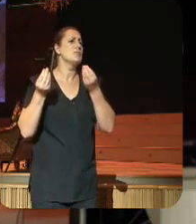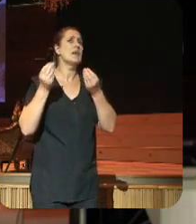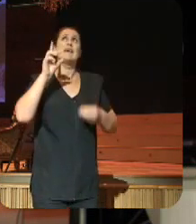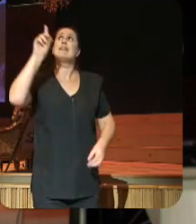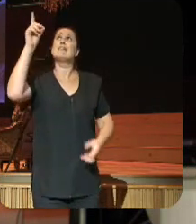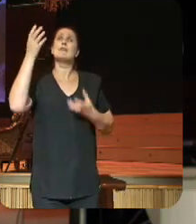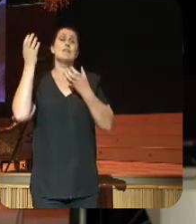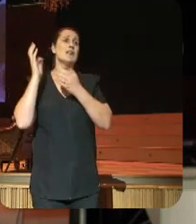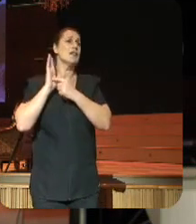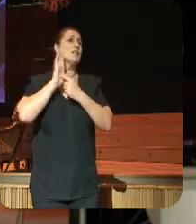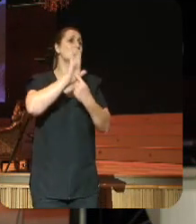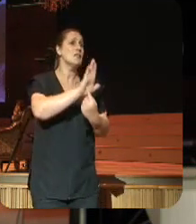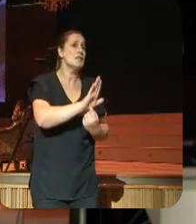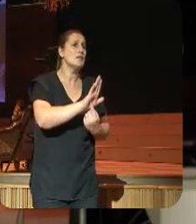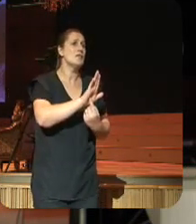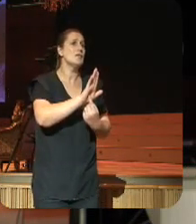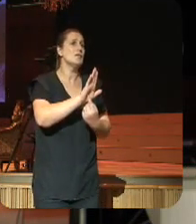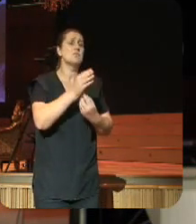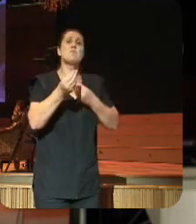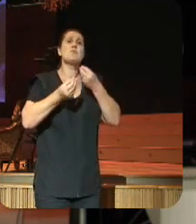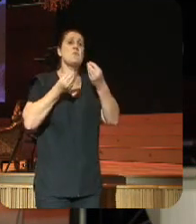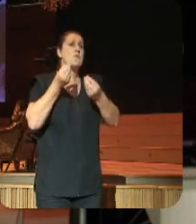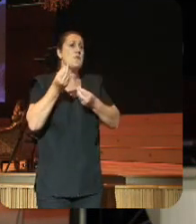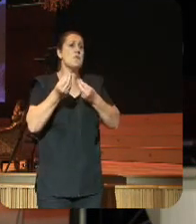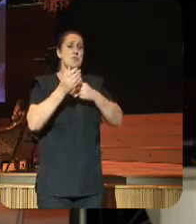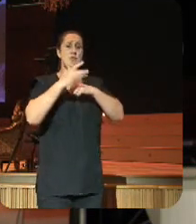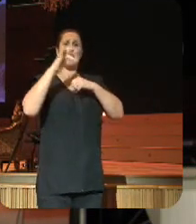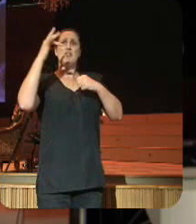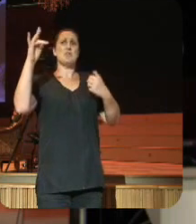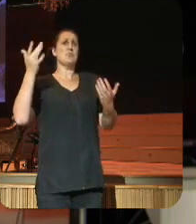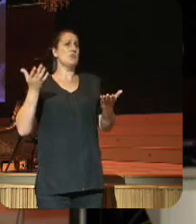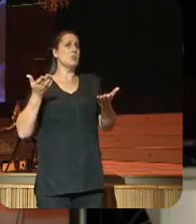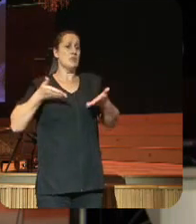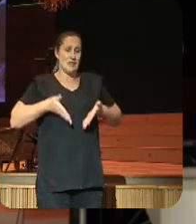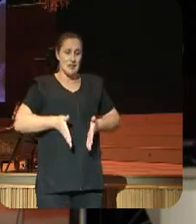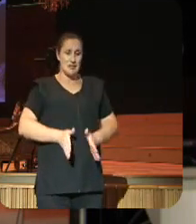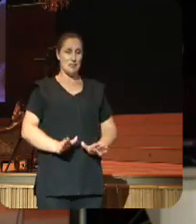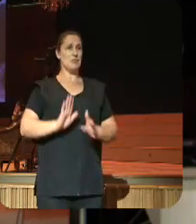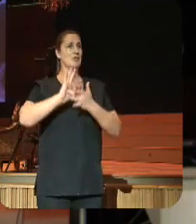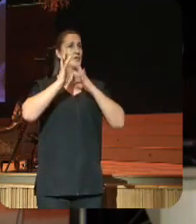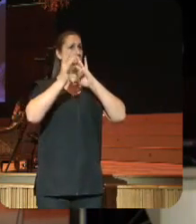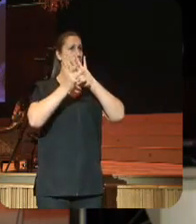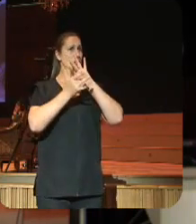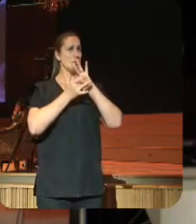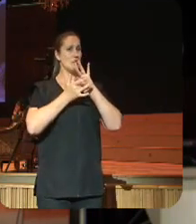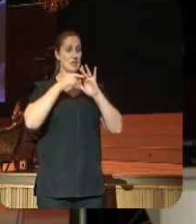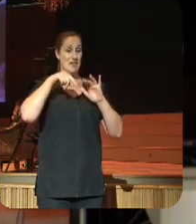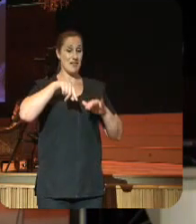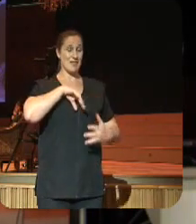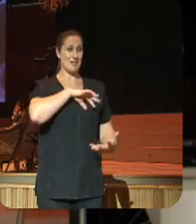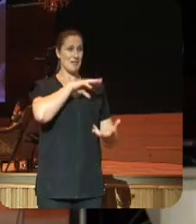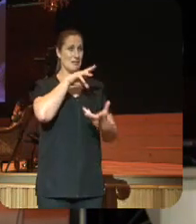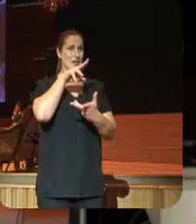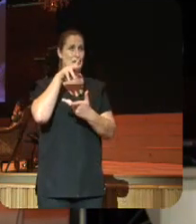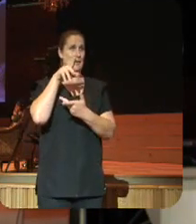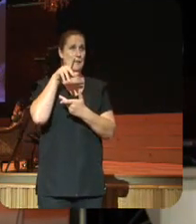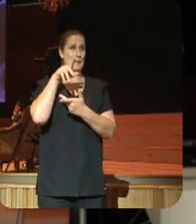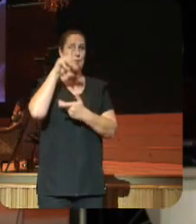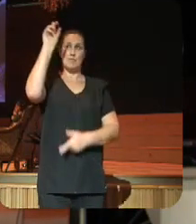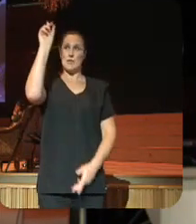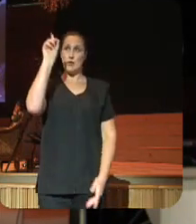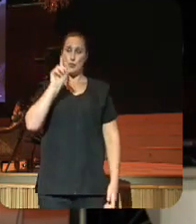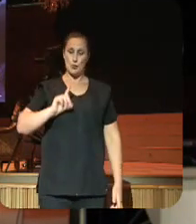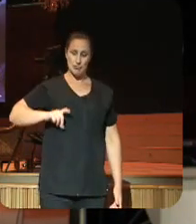Deus queria nos revelar através do nascimento de Jesus aqui na terra, através